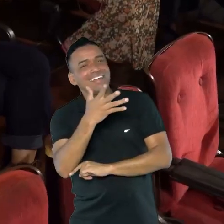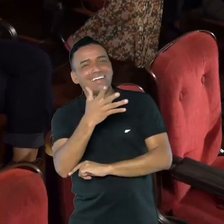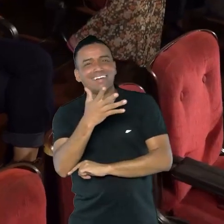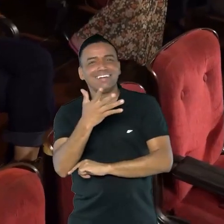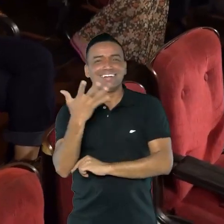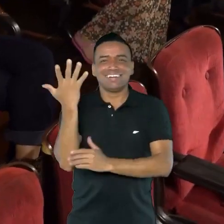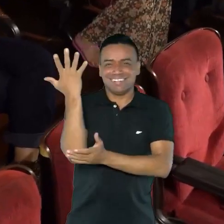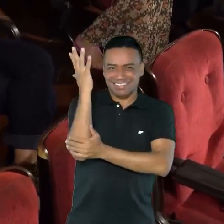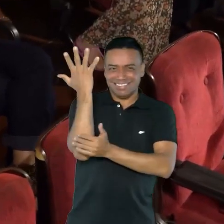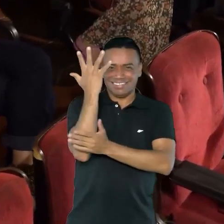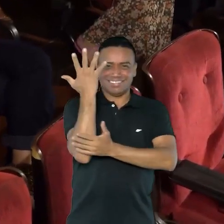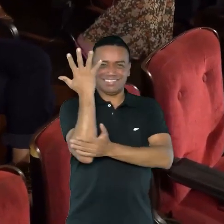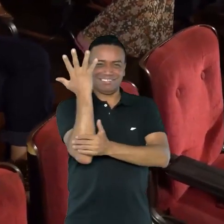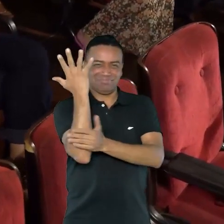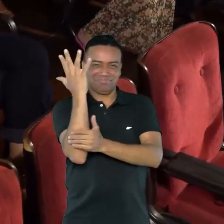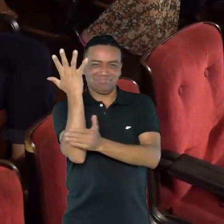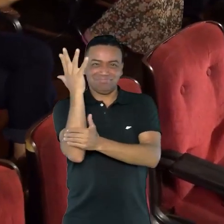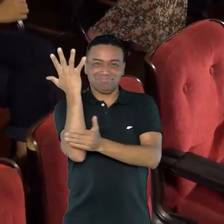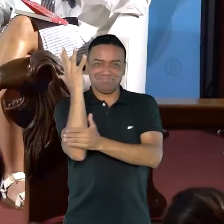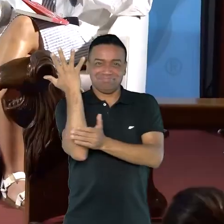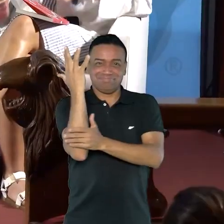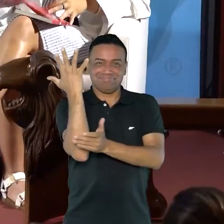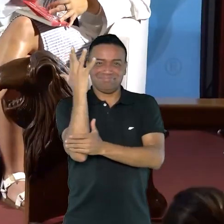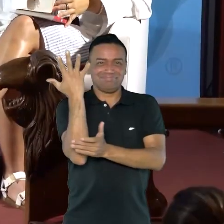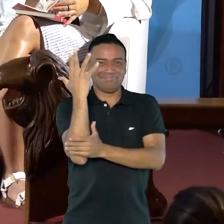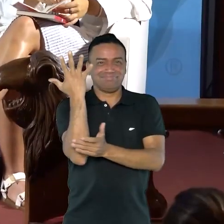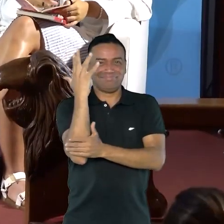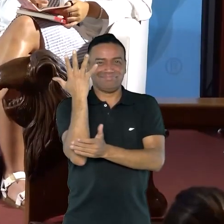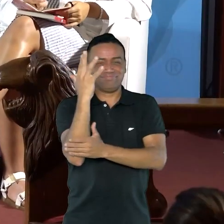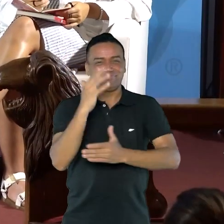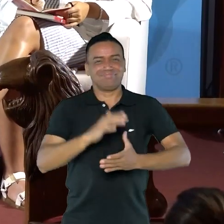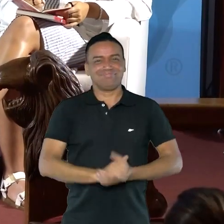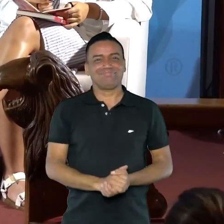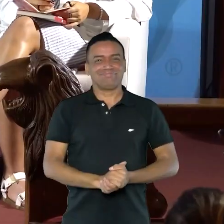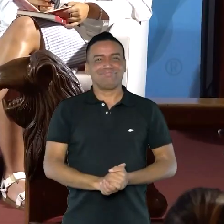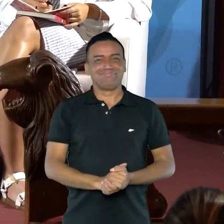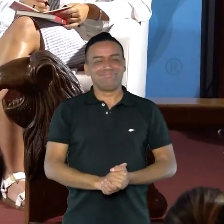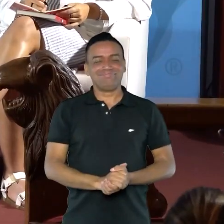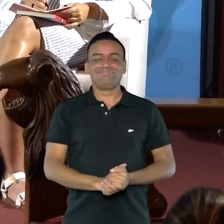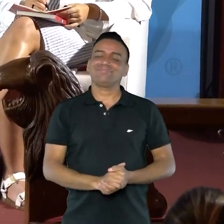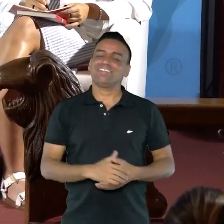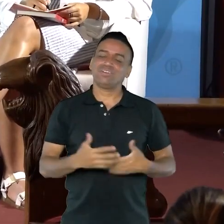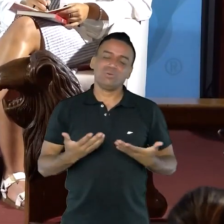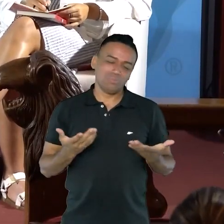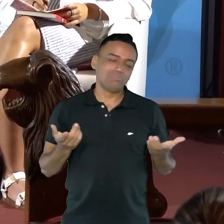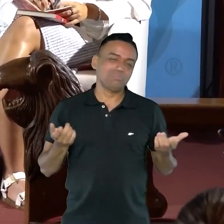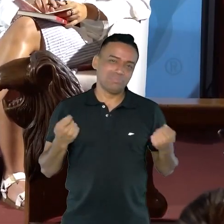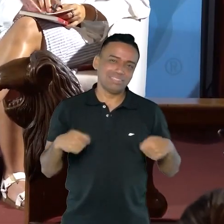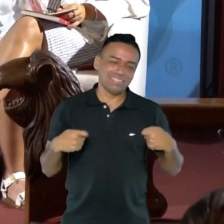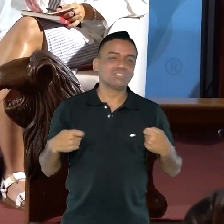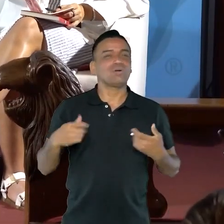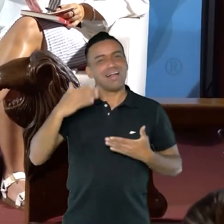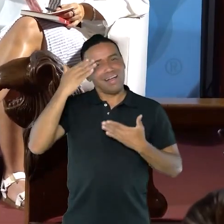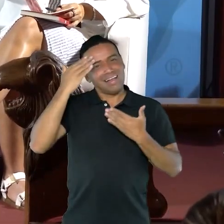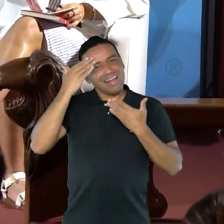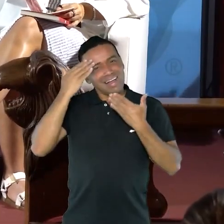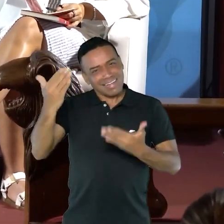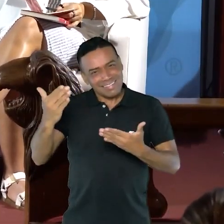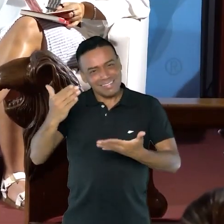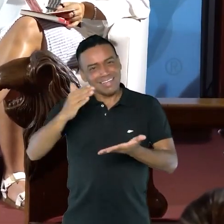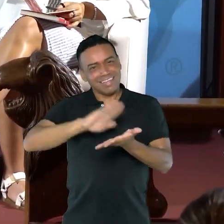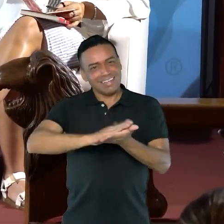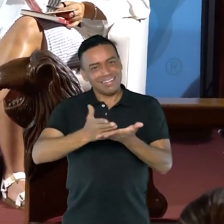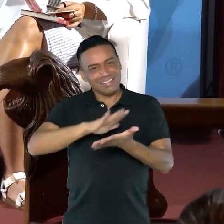O público aplaude. Gente, eu não posso deixar de agradecer o nosso intérprete ali, o Alisson Andrade, com a gente